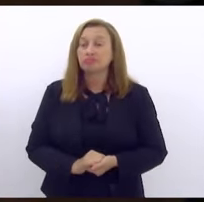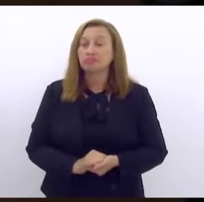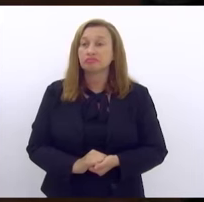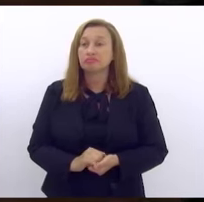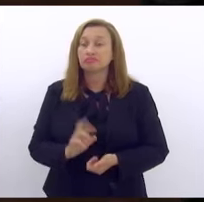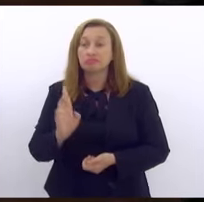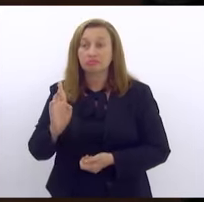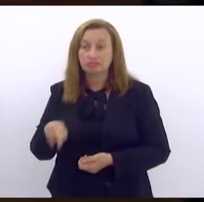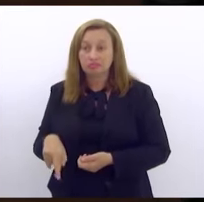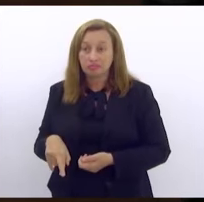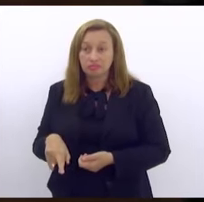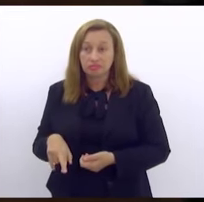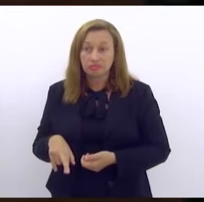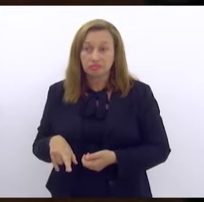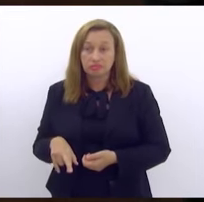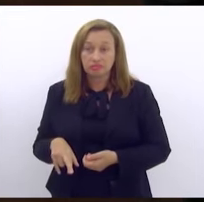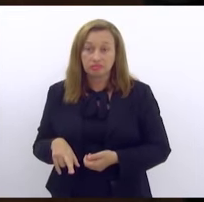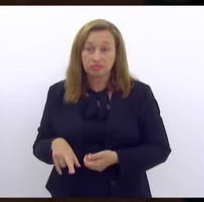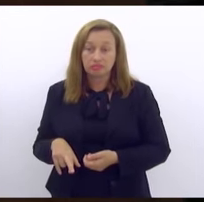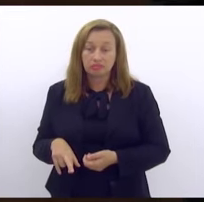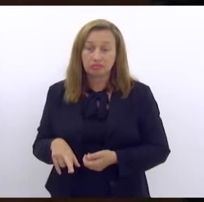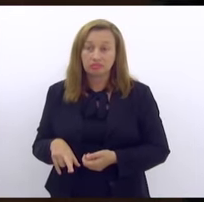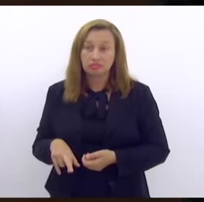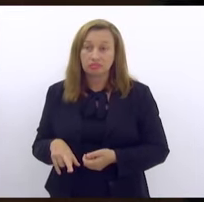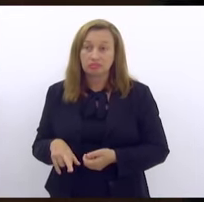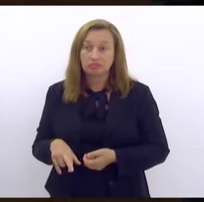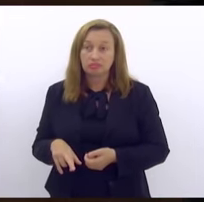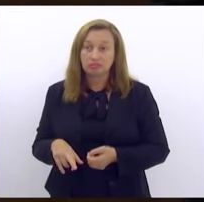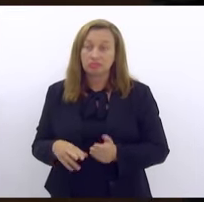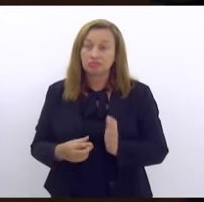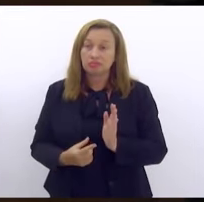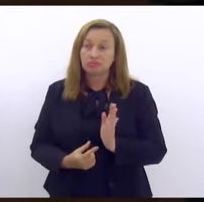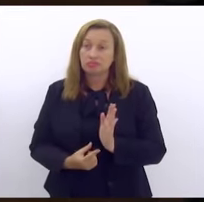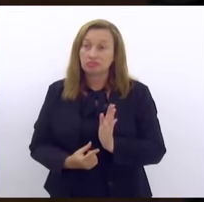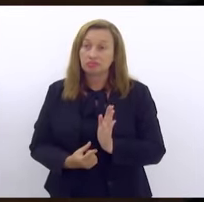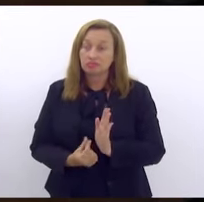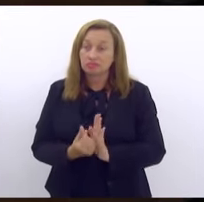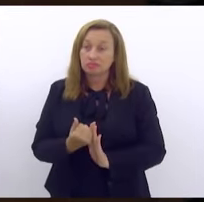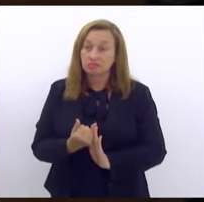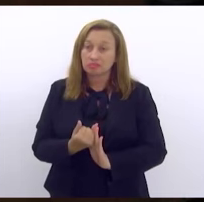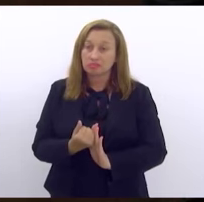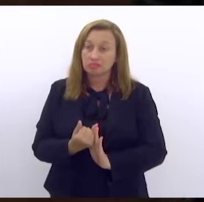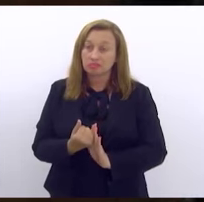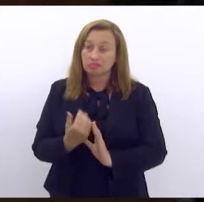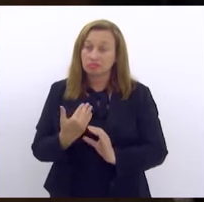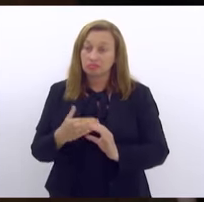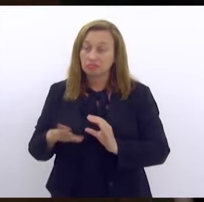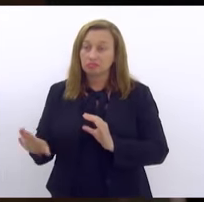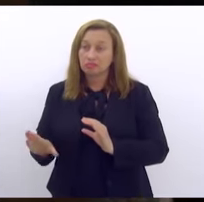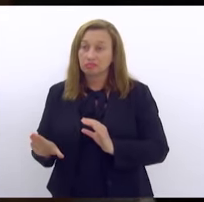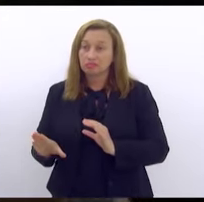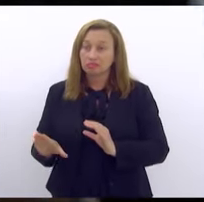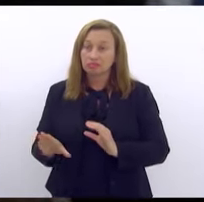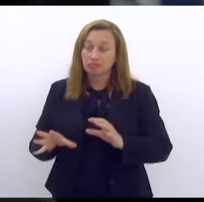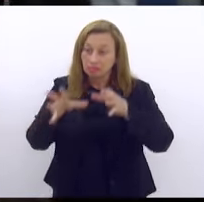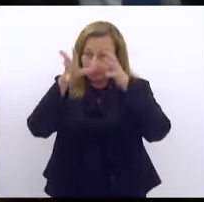reprovação das contas da UERJ foi encaminhado ao Tribunal de Contas do